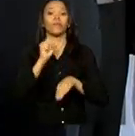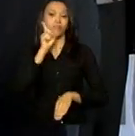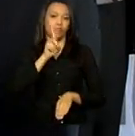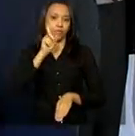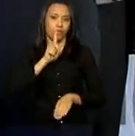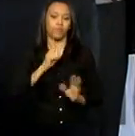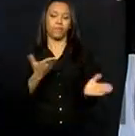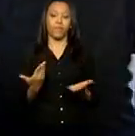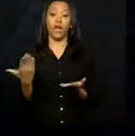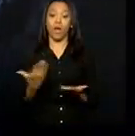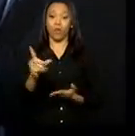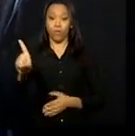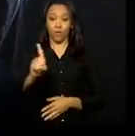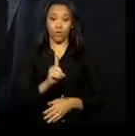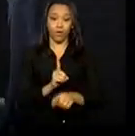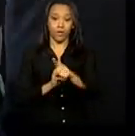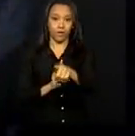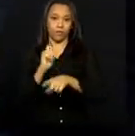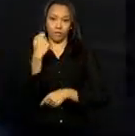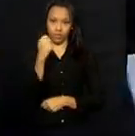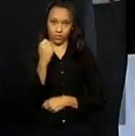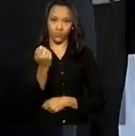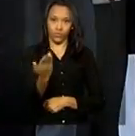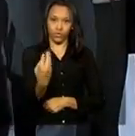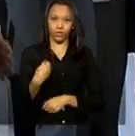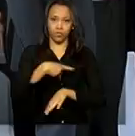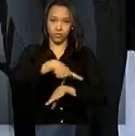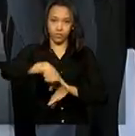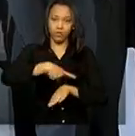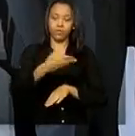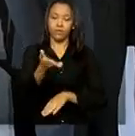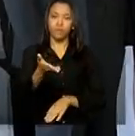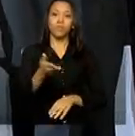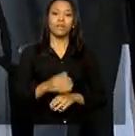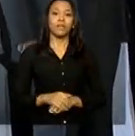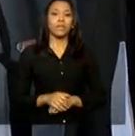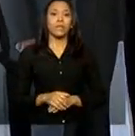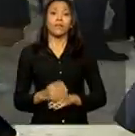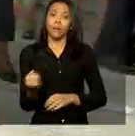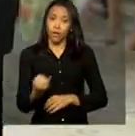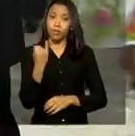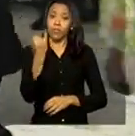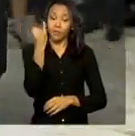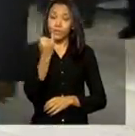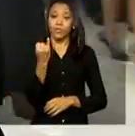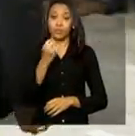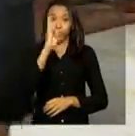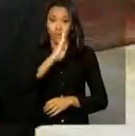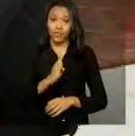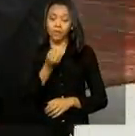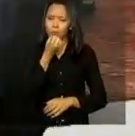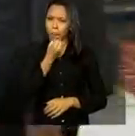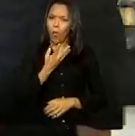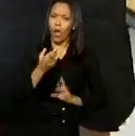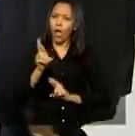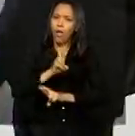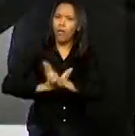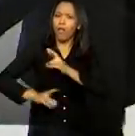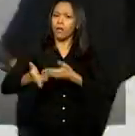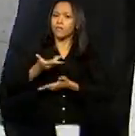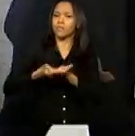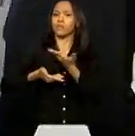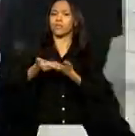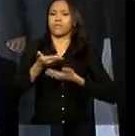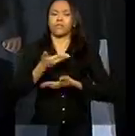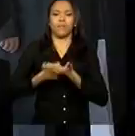Argentina, Armando Bodu, e que significa também... É importante para o Brasil ter uma boa relação com a Argentina, por mais que